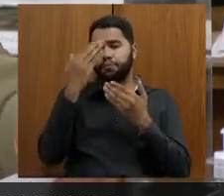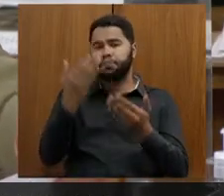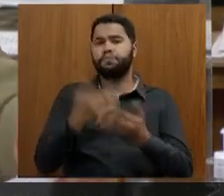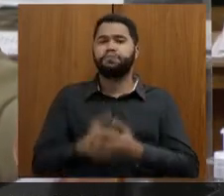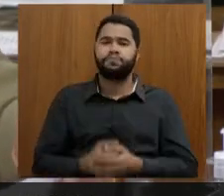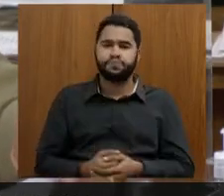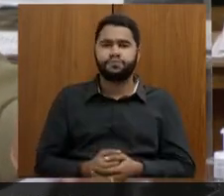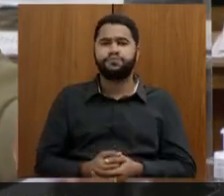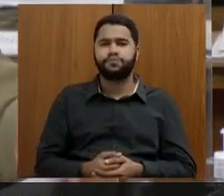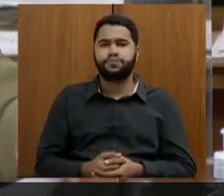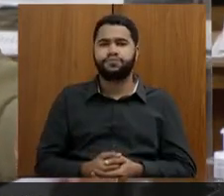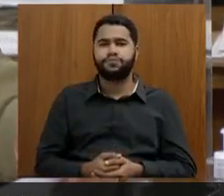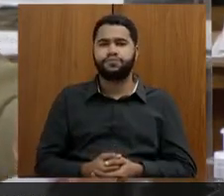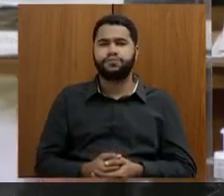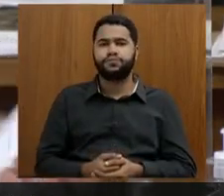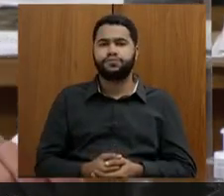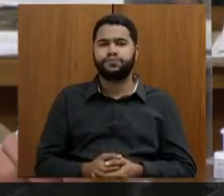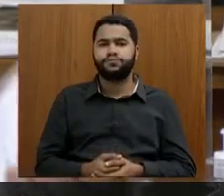é